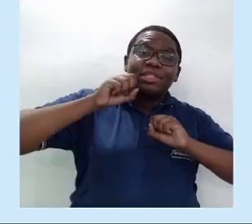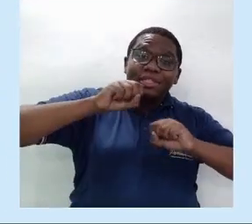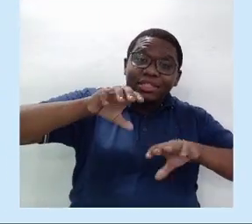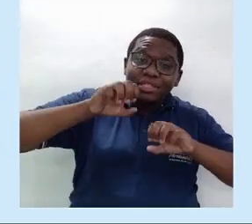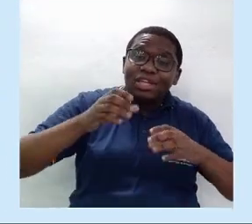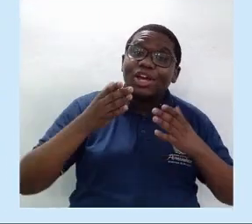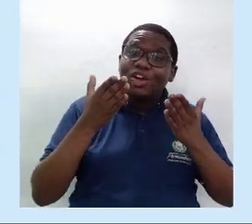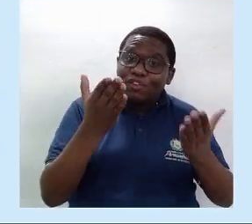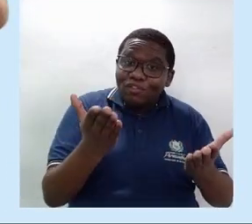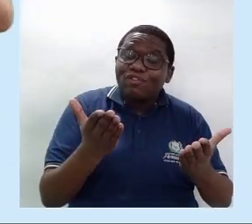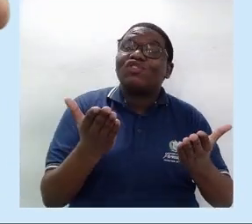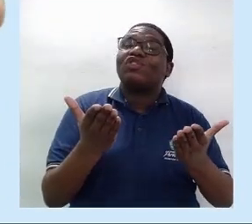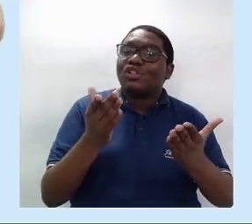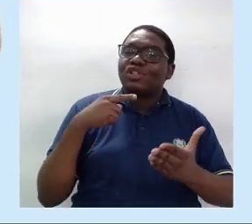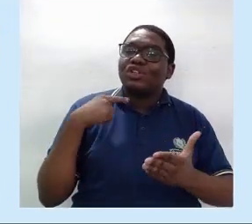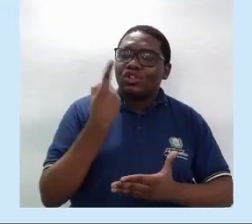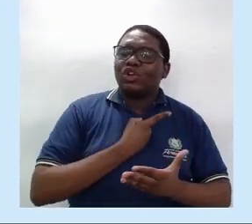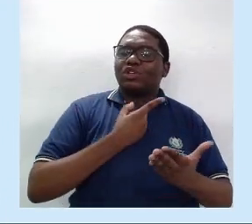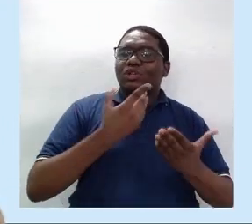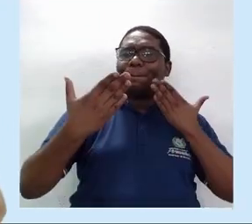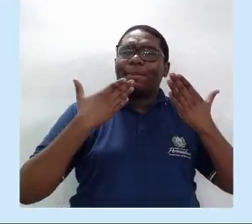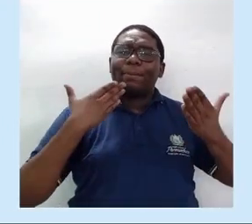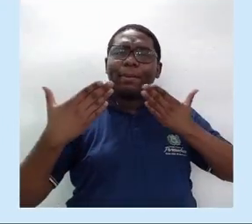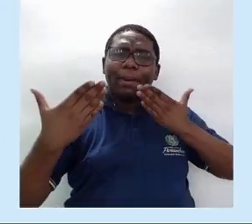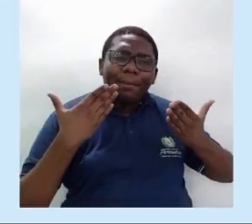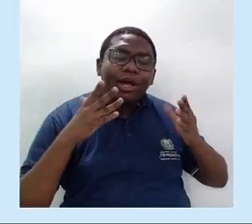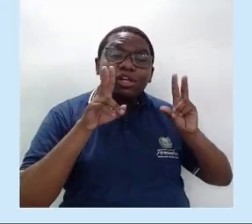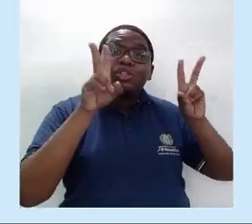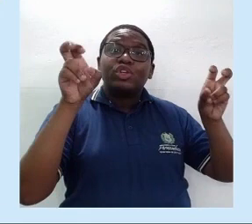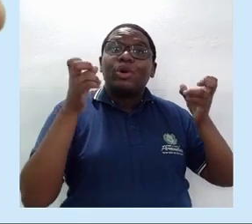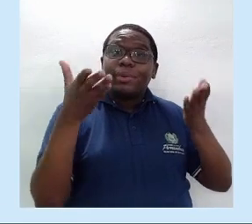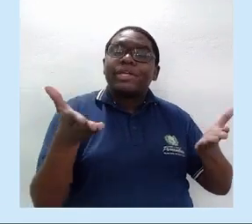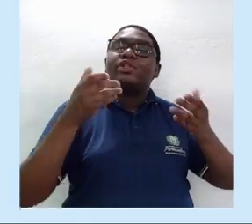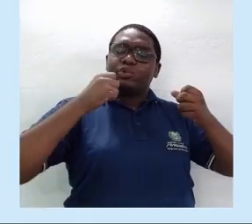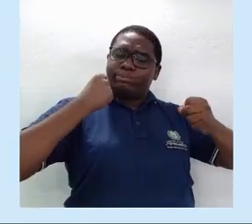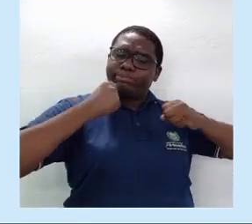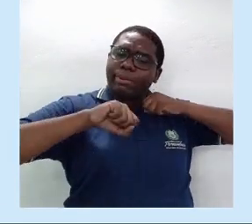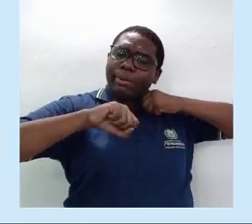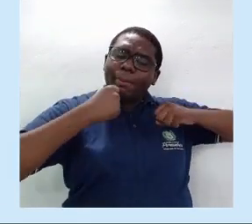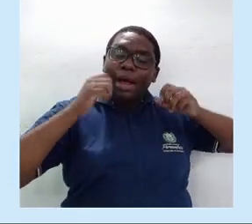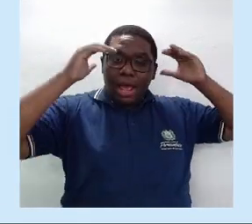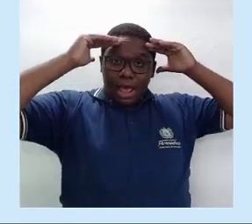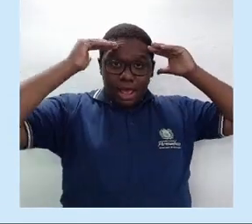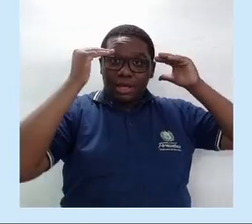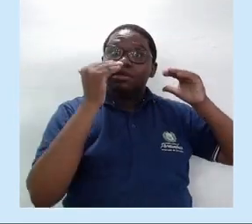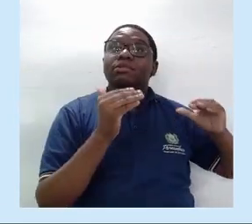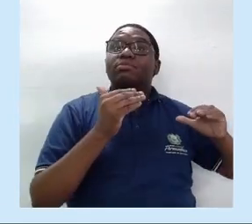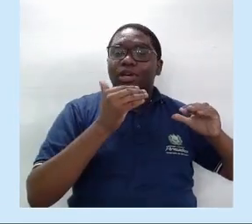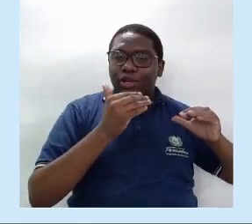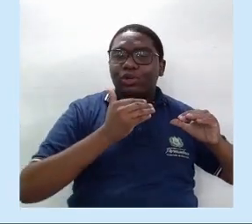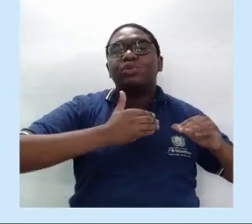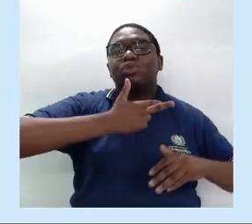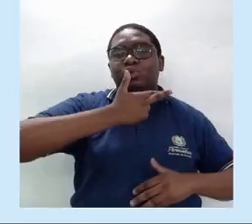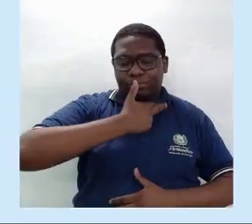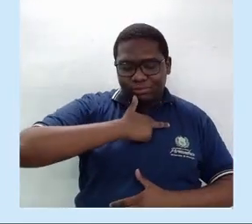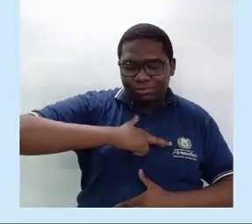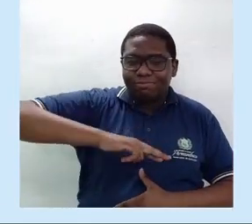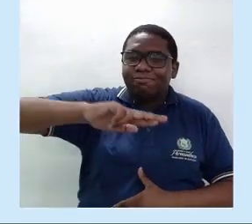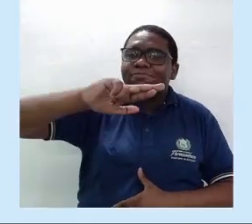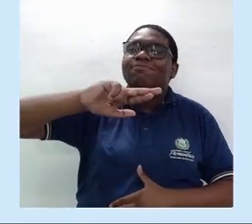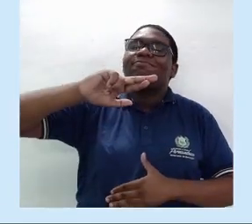você, estudante, debater um pouco sobre essa questão do respeito à tradição religiosa do outro,